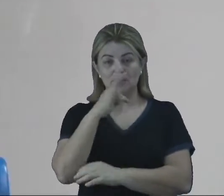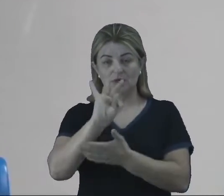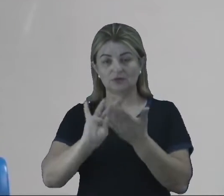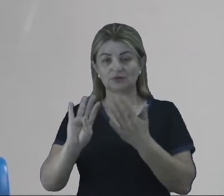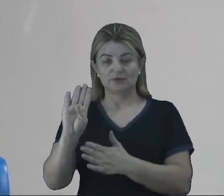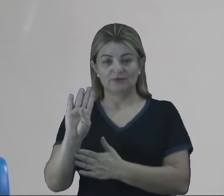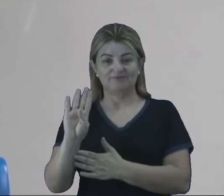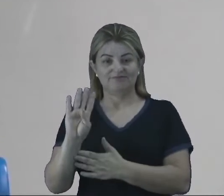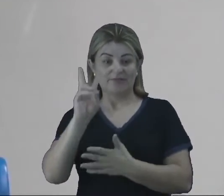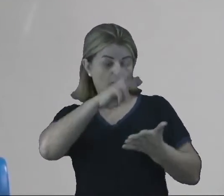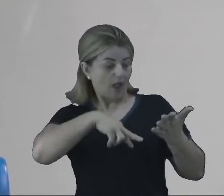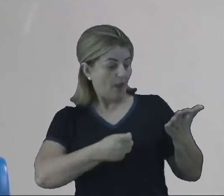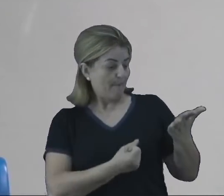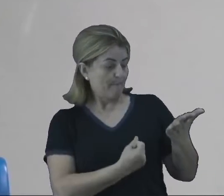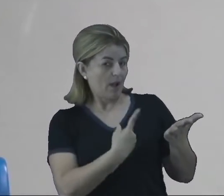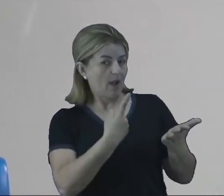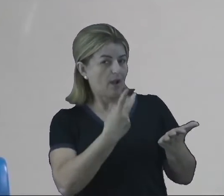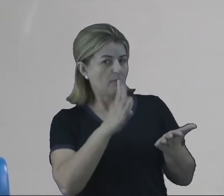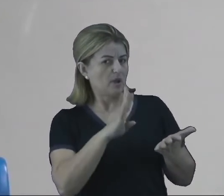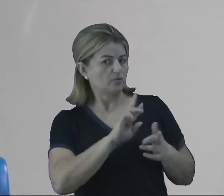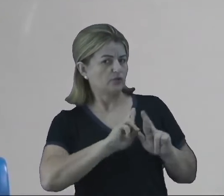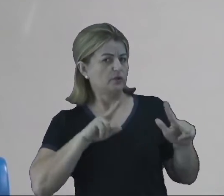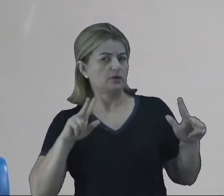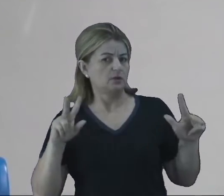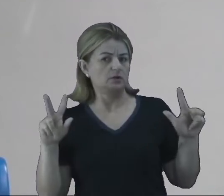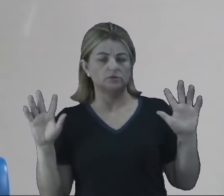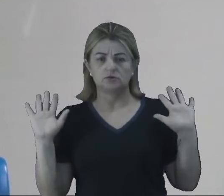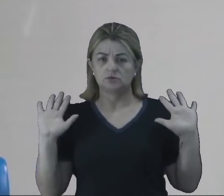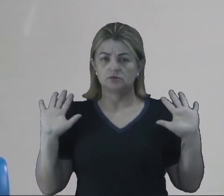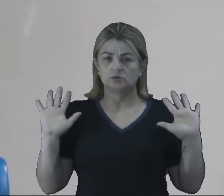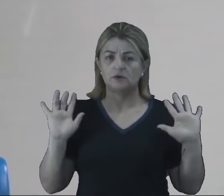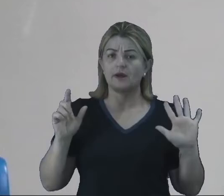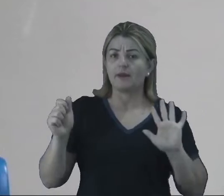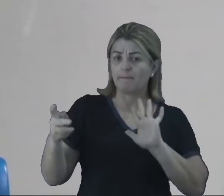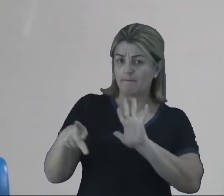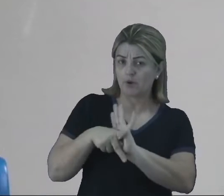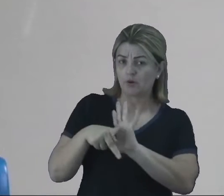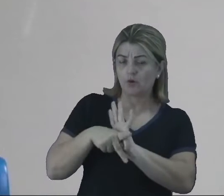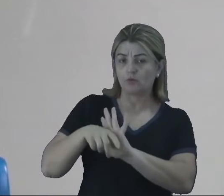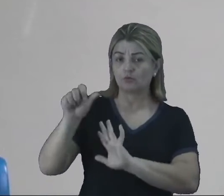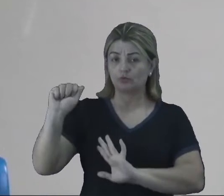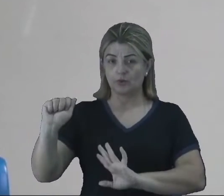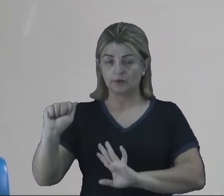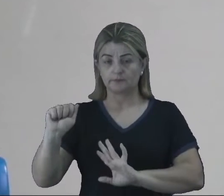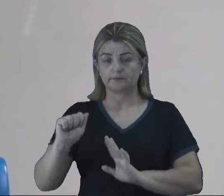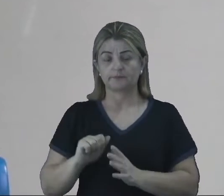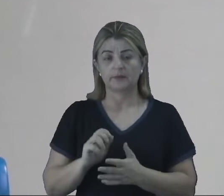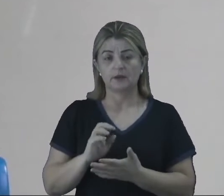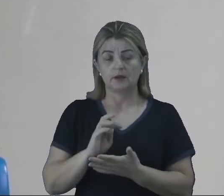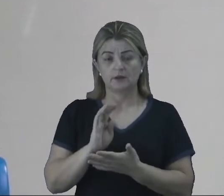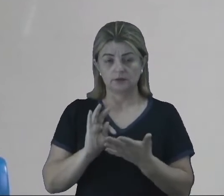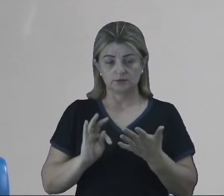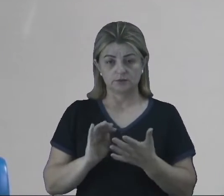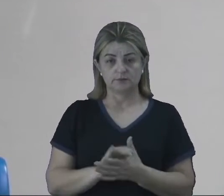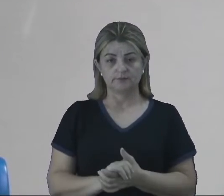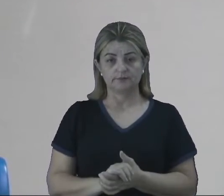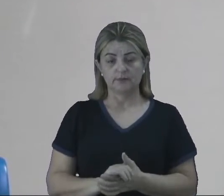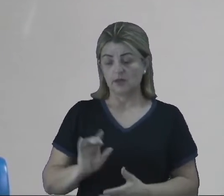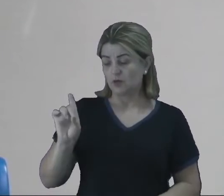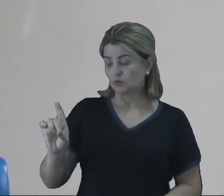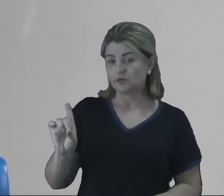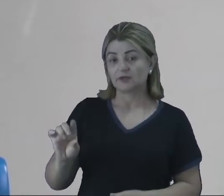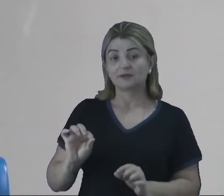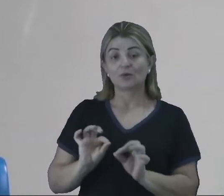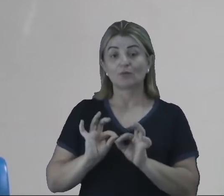diferente. E aqui temos, sim, diferenças. As semelhanças são percebidas na estrutura e no início de